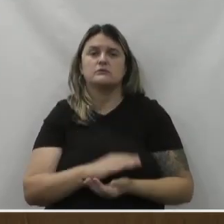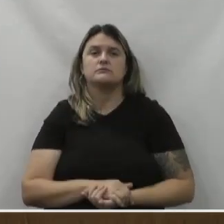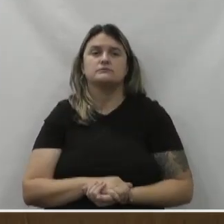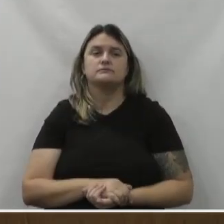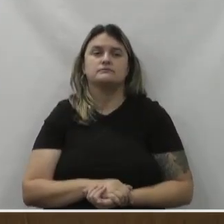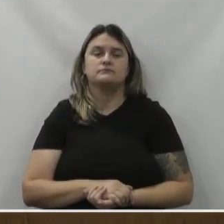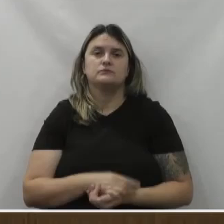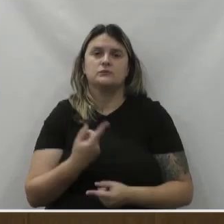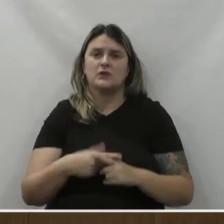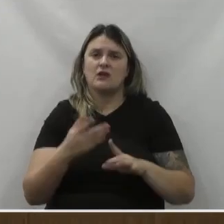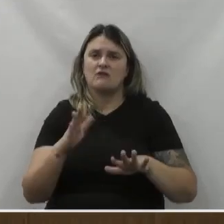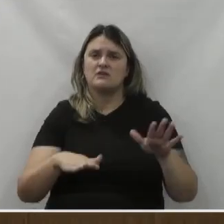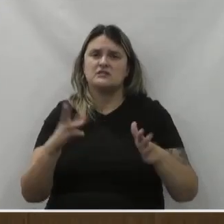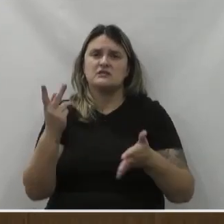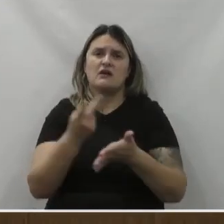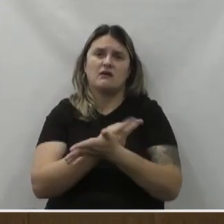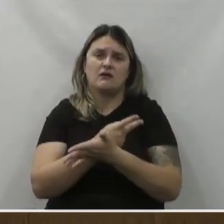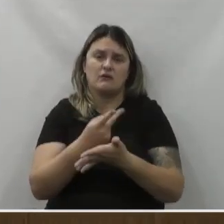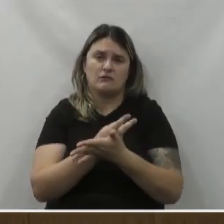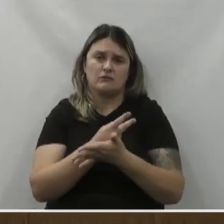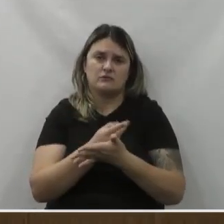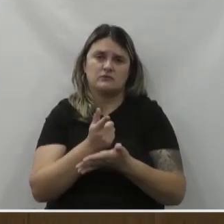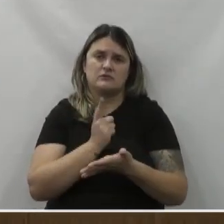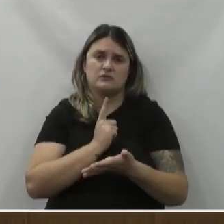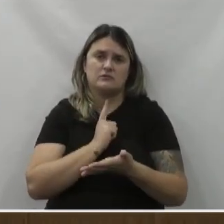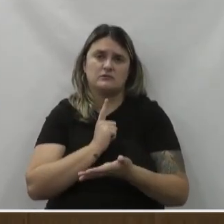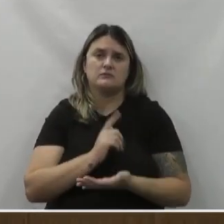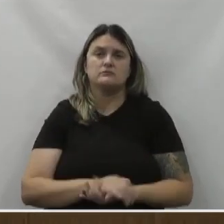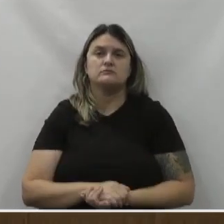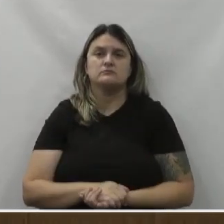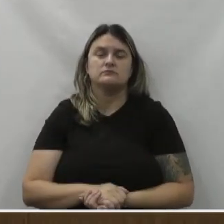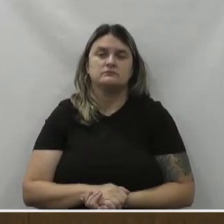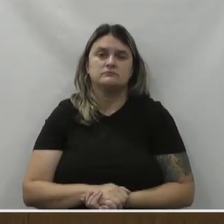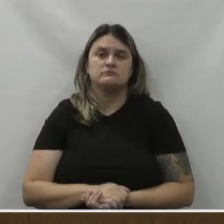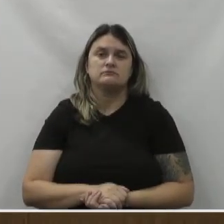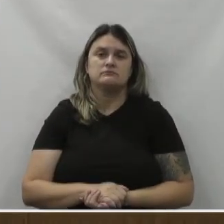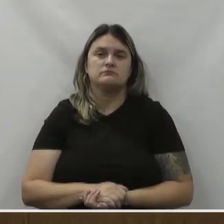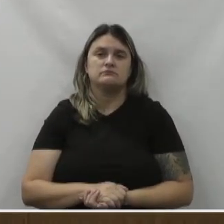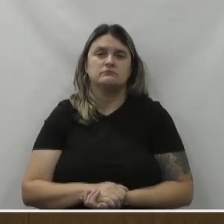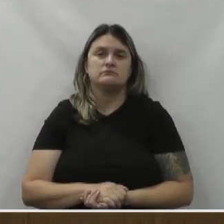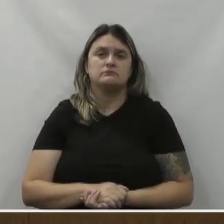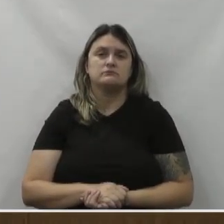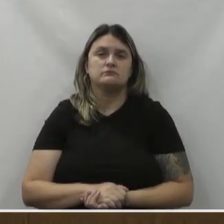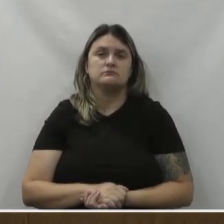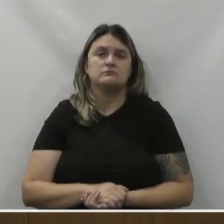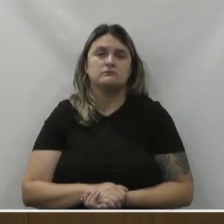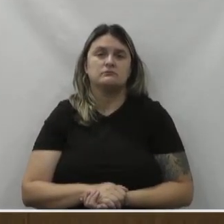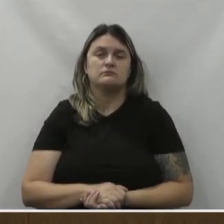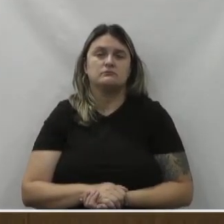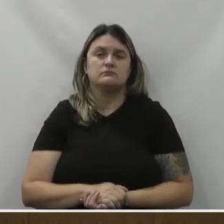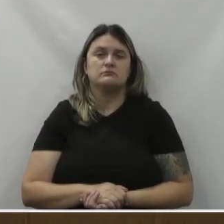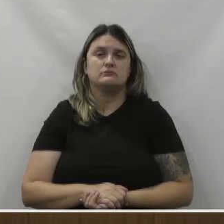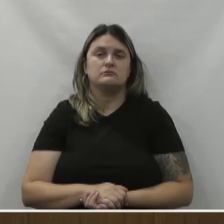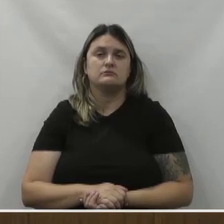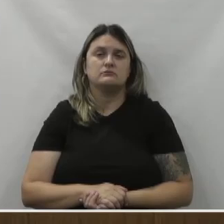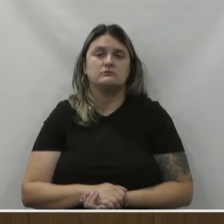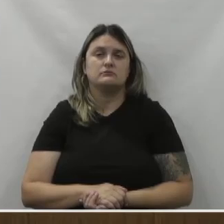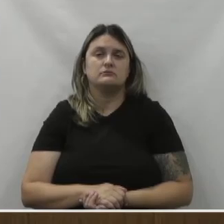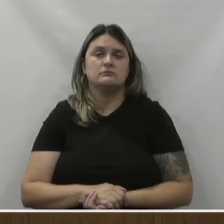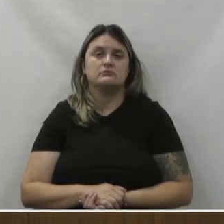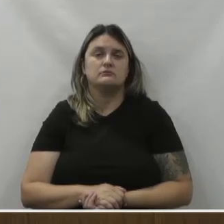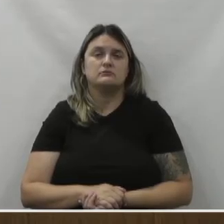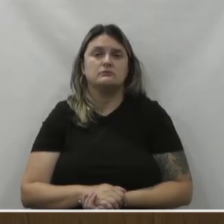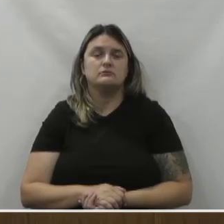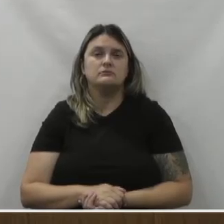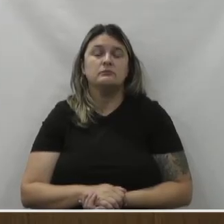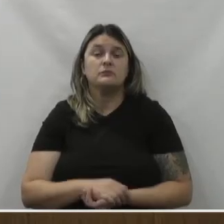eventuais erros em suas folhas de pagamento, tais como os descontos indevidos do imposto de renda, pessoa física, horas extras, dobra